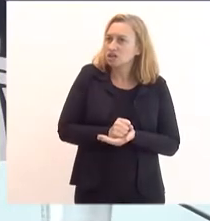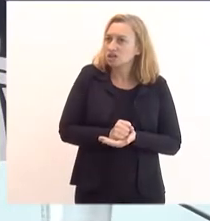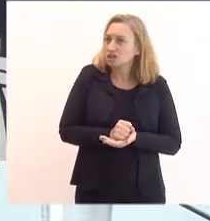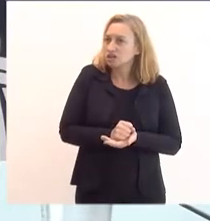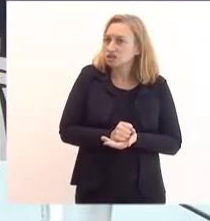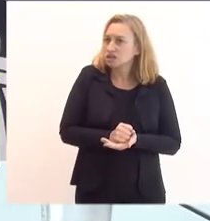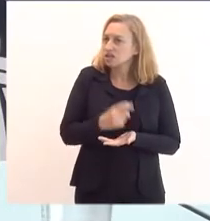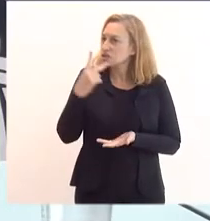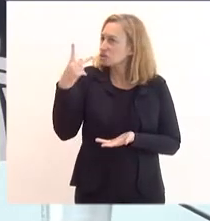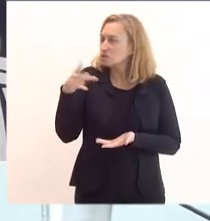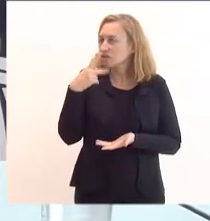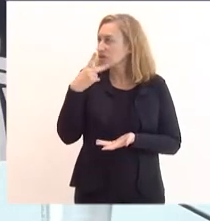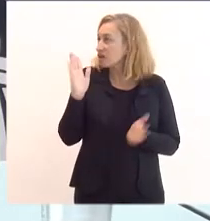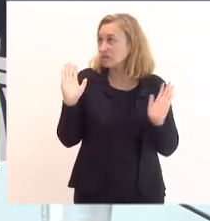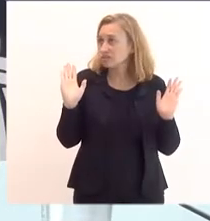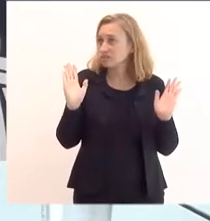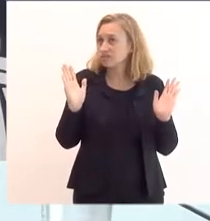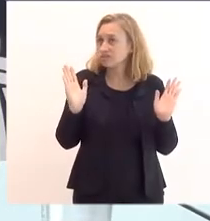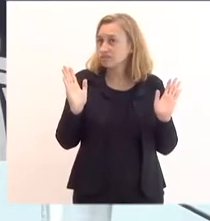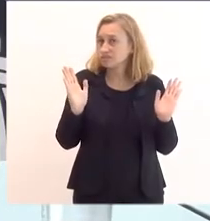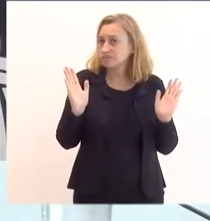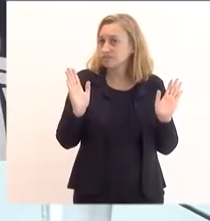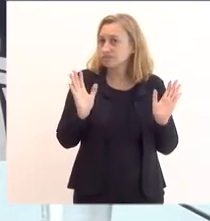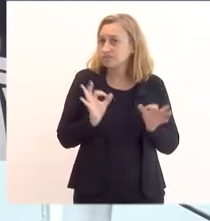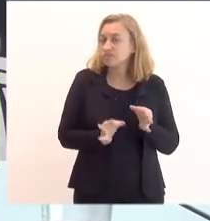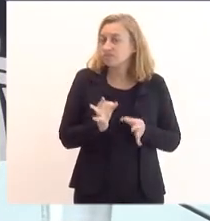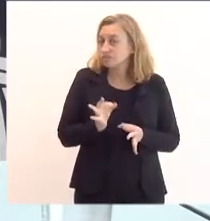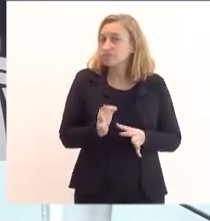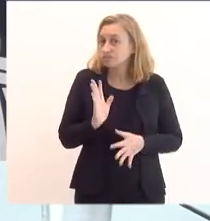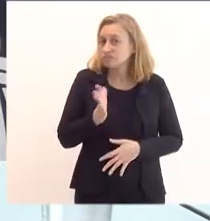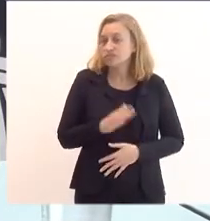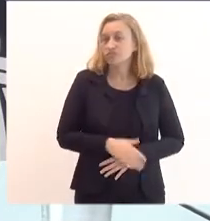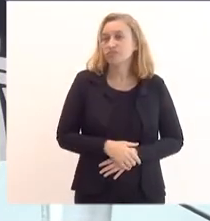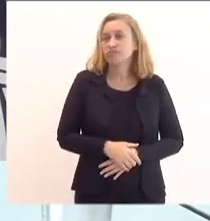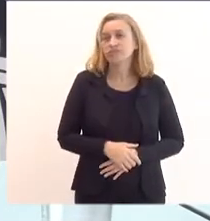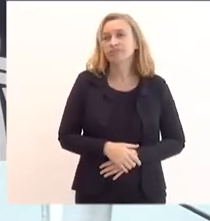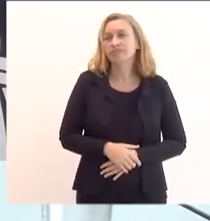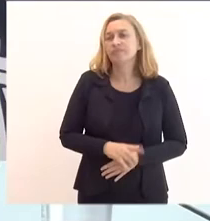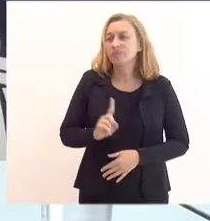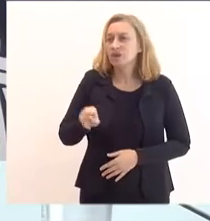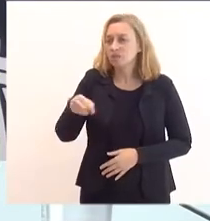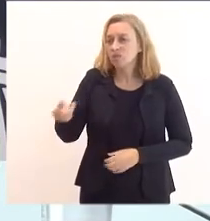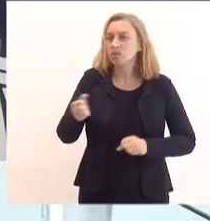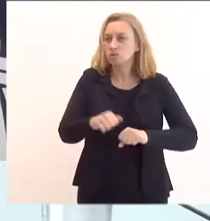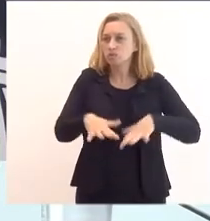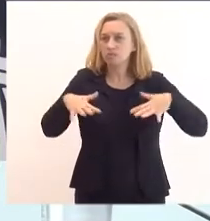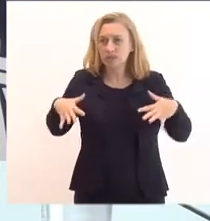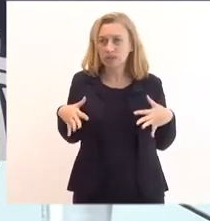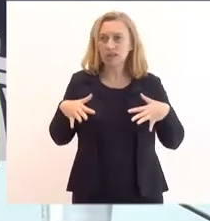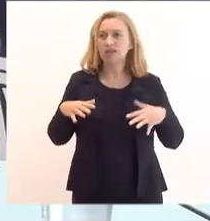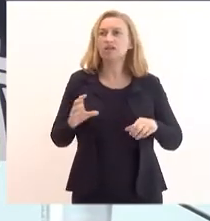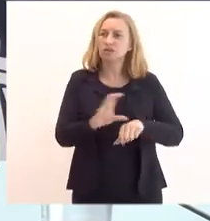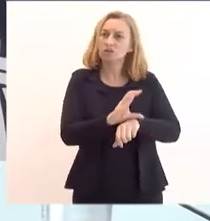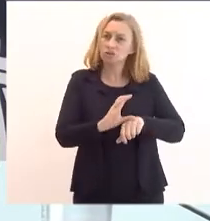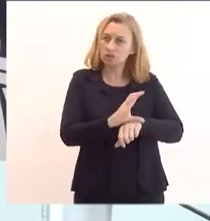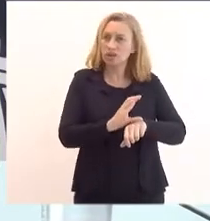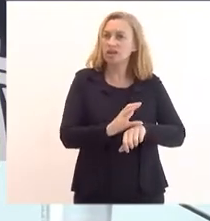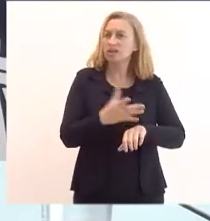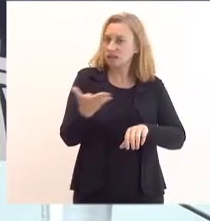sua posição. Eu acho que justifica. E depois, no plenário, né, só pela